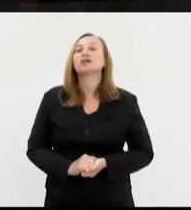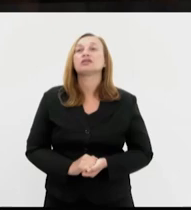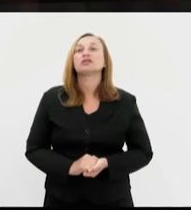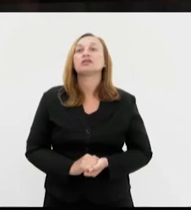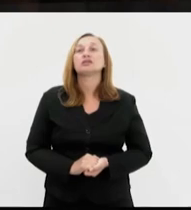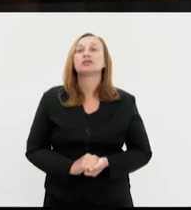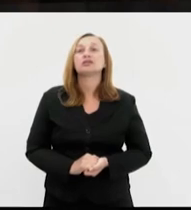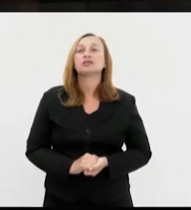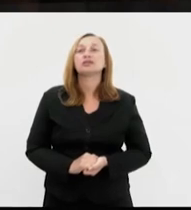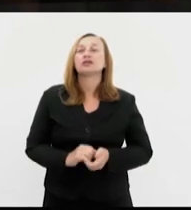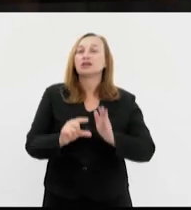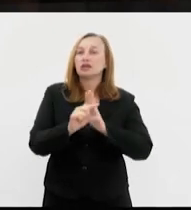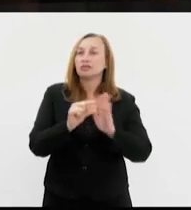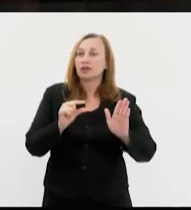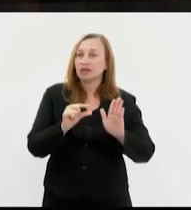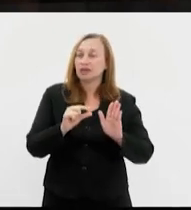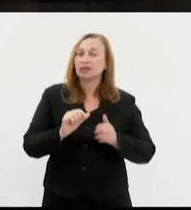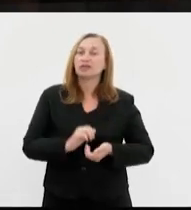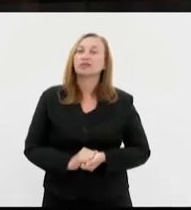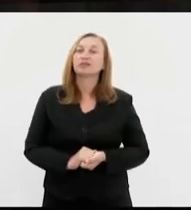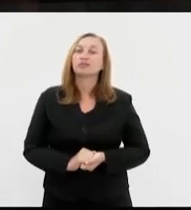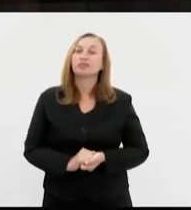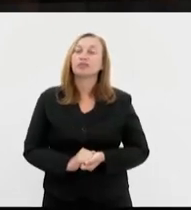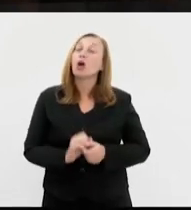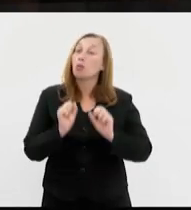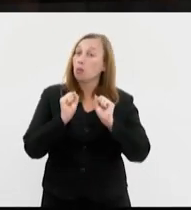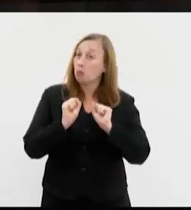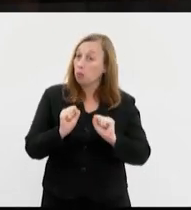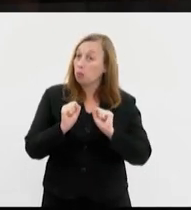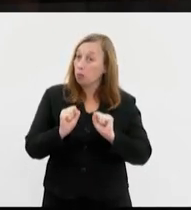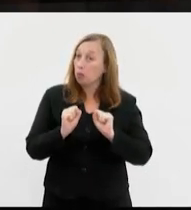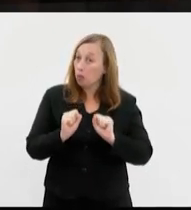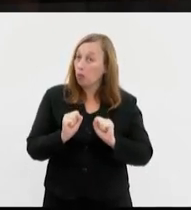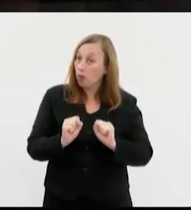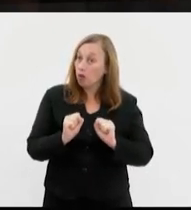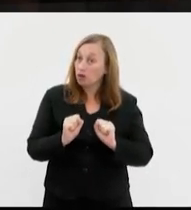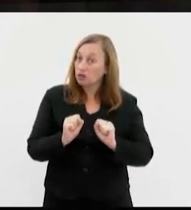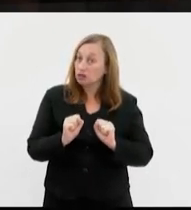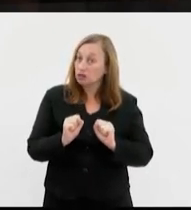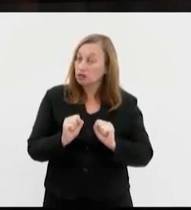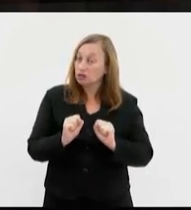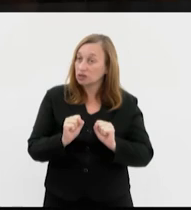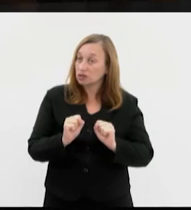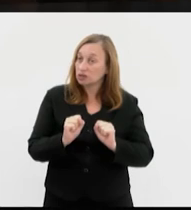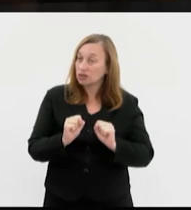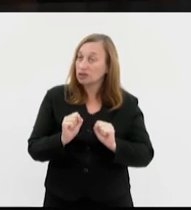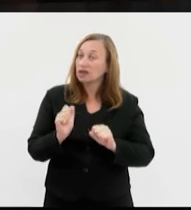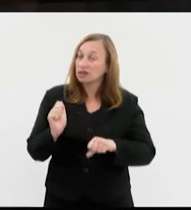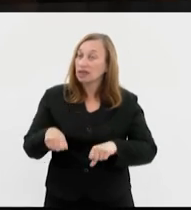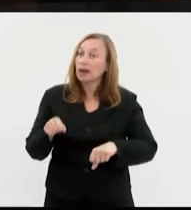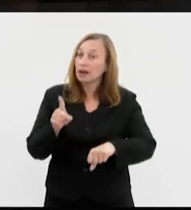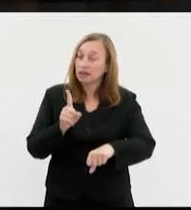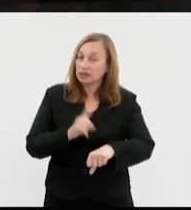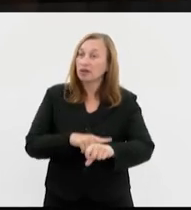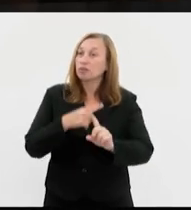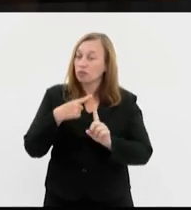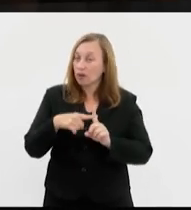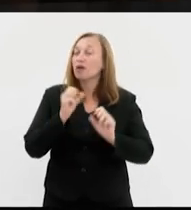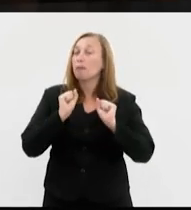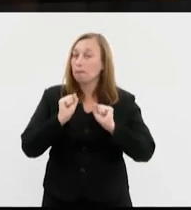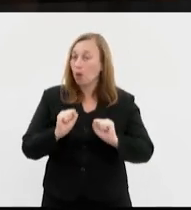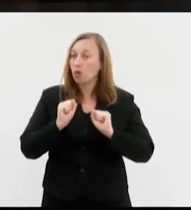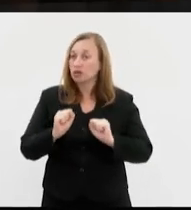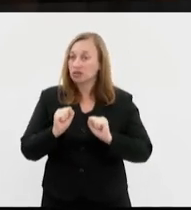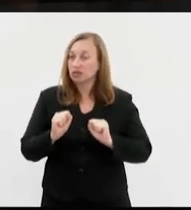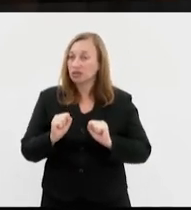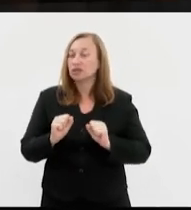através de uma emenda aditiva, pode dar, prorrogar o benefício? Pode, porque são anteriores às